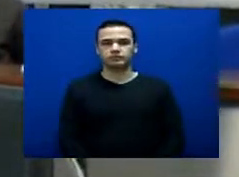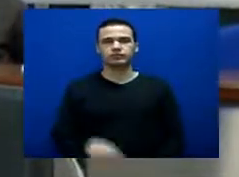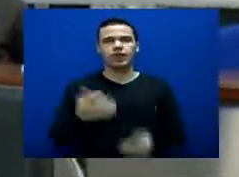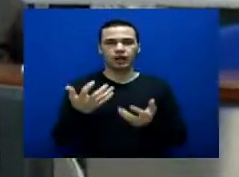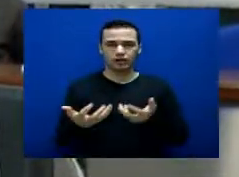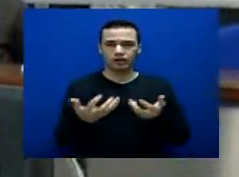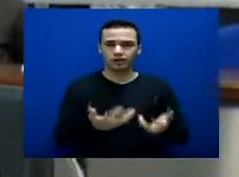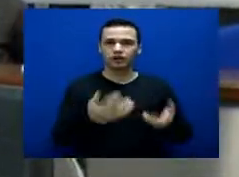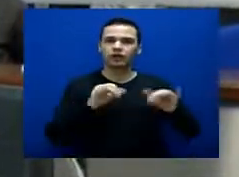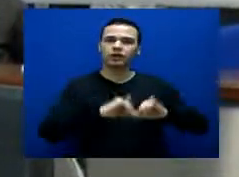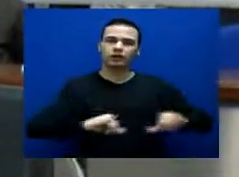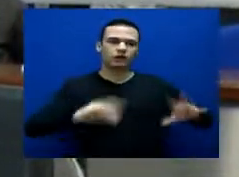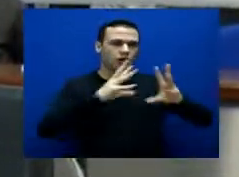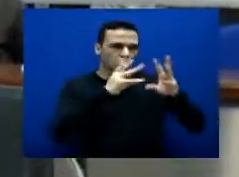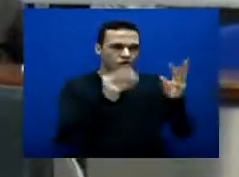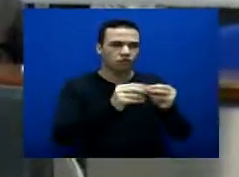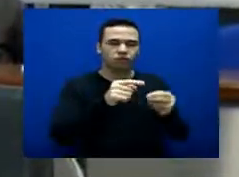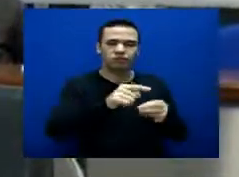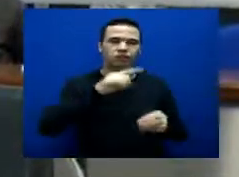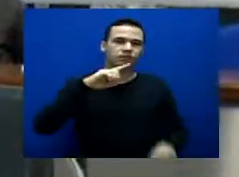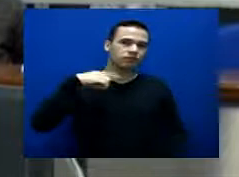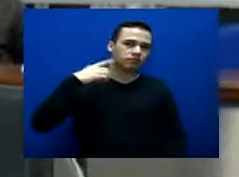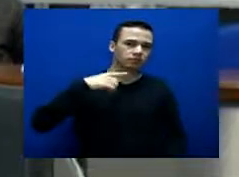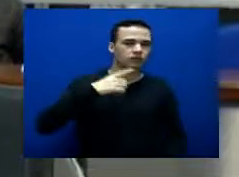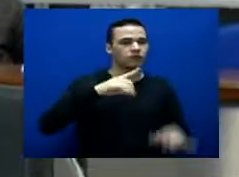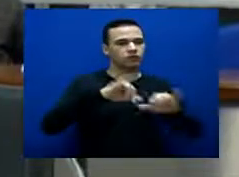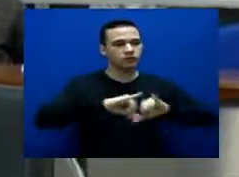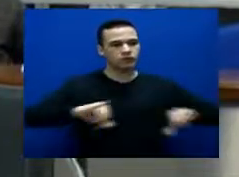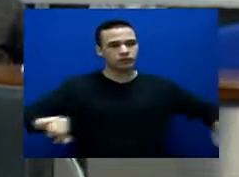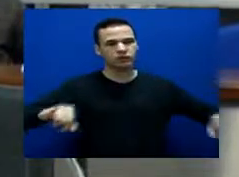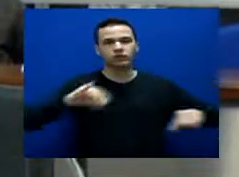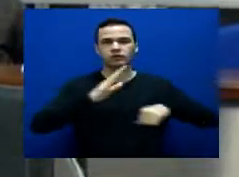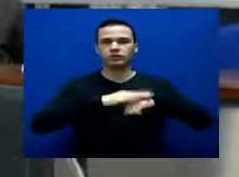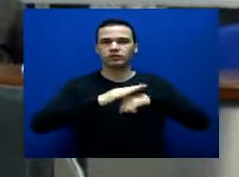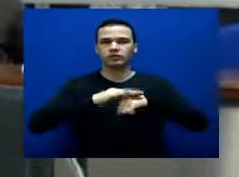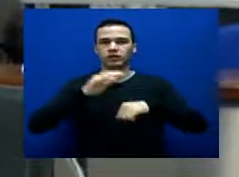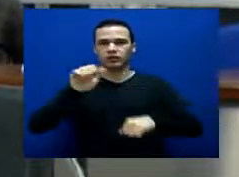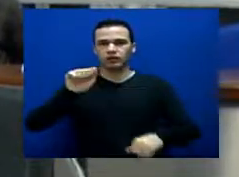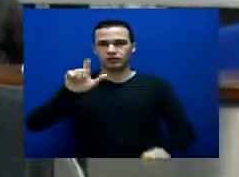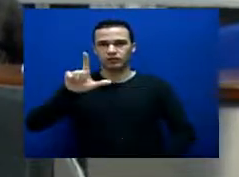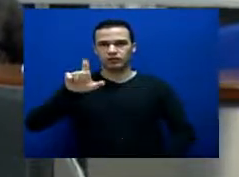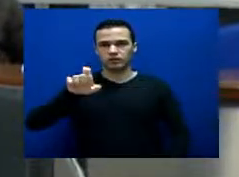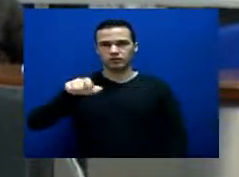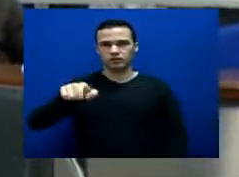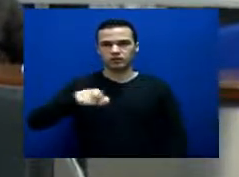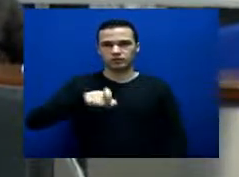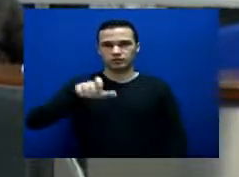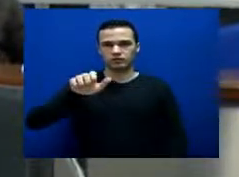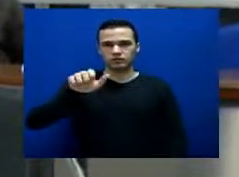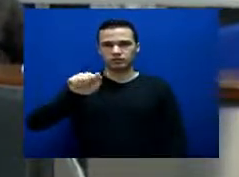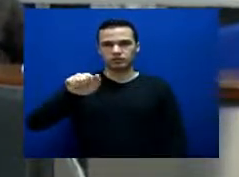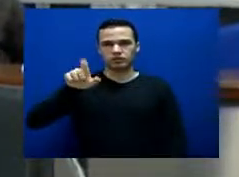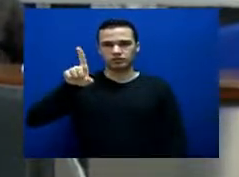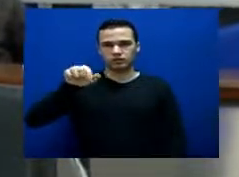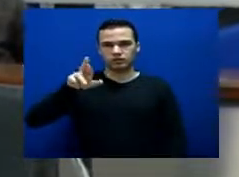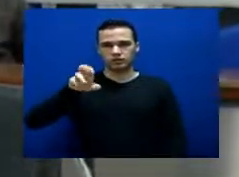quero homenagear todos os advogados e advogadas na pessoa do Dr. Alexandre Rolo, grande advogado, amigo